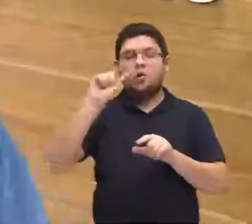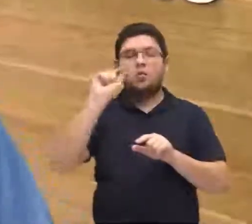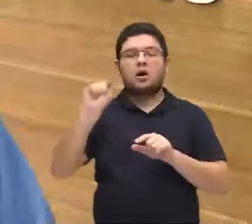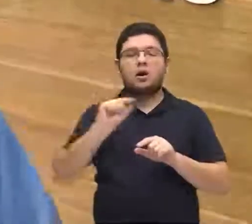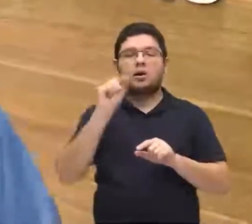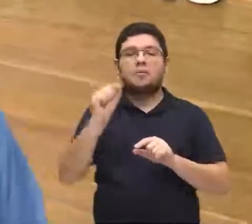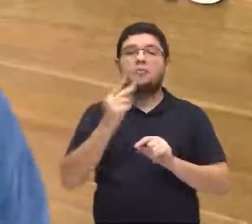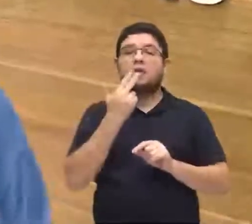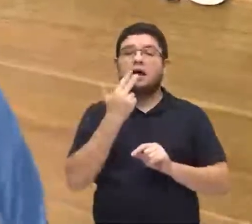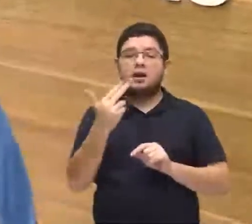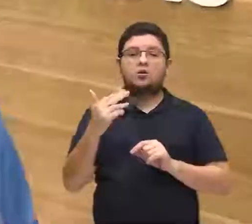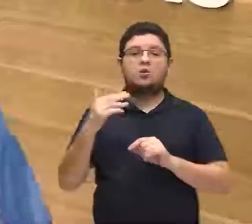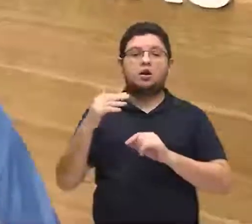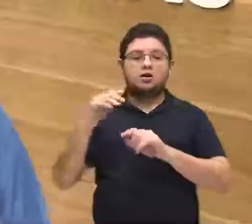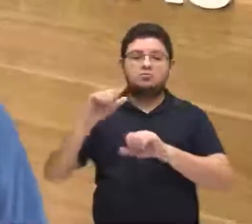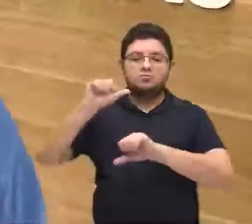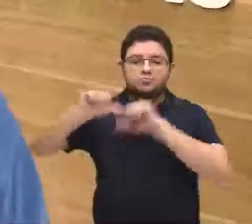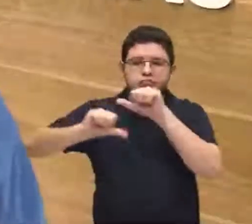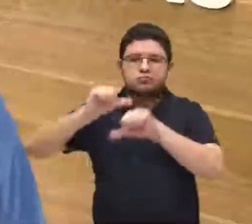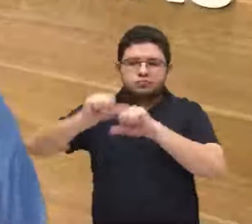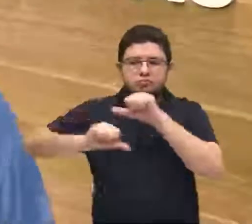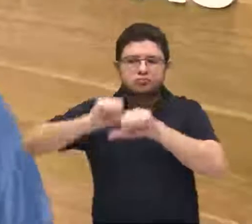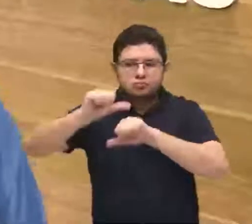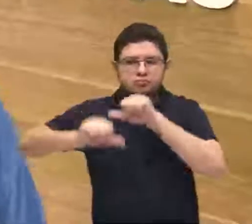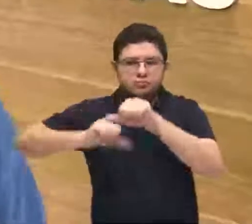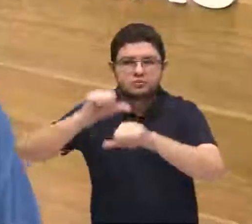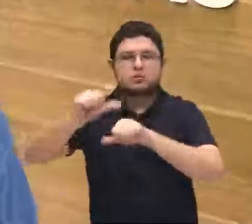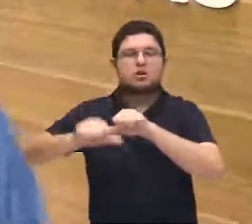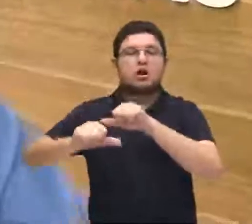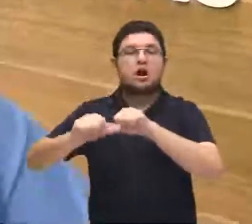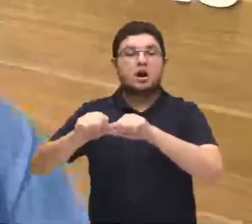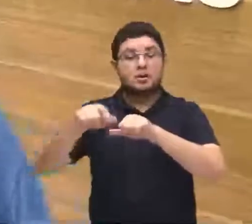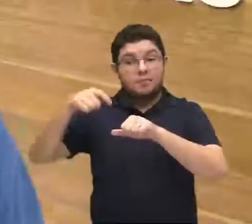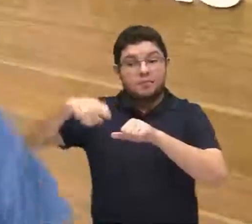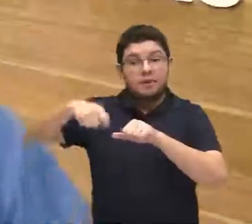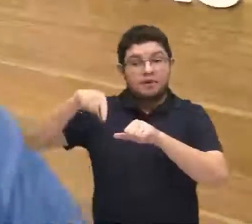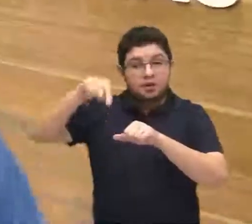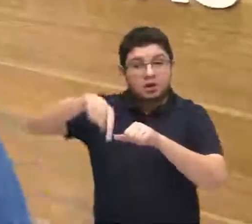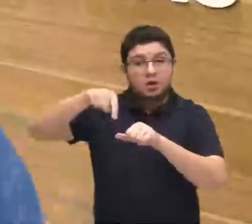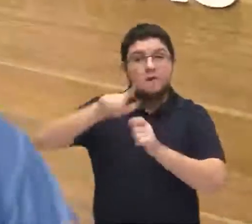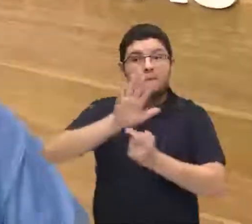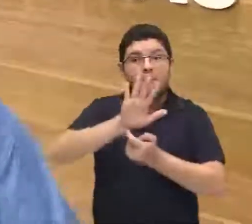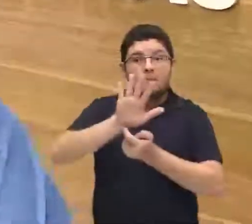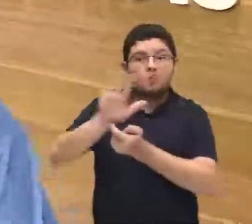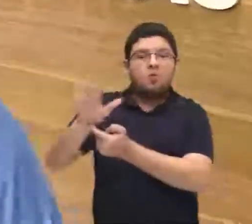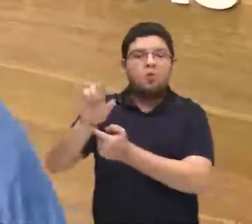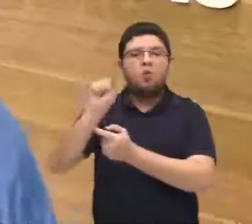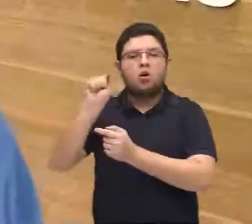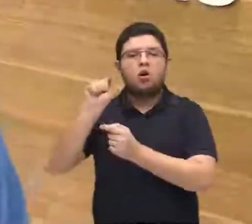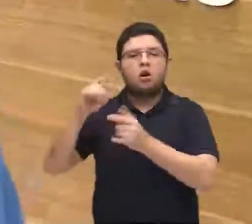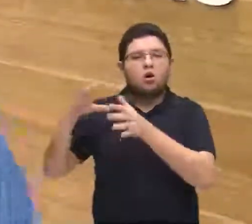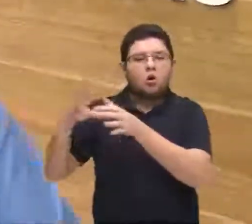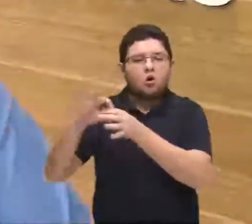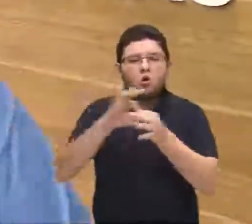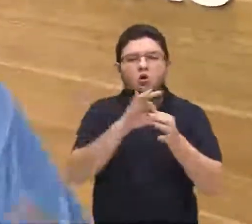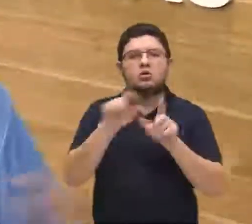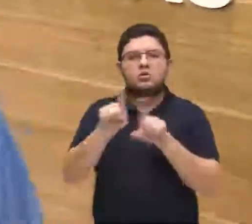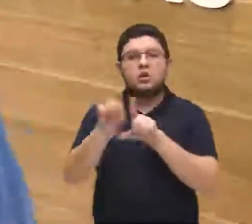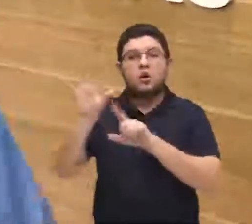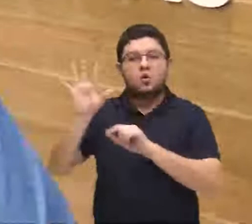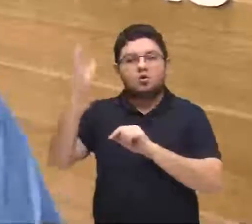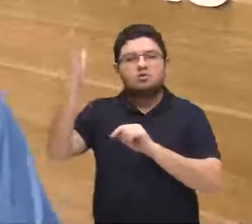conta de representar as diferentes situações e contextos conforme a vida vai acontecendo, né?